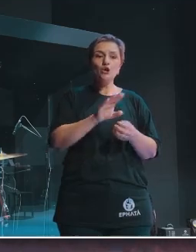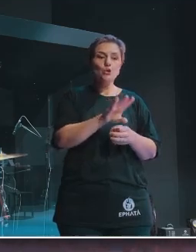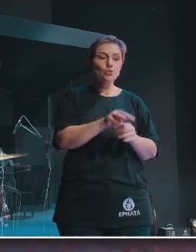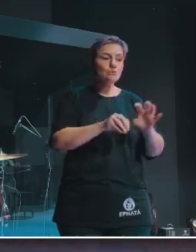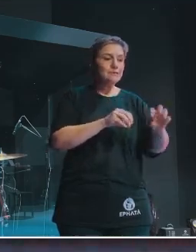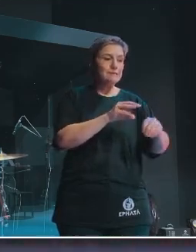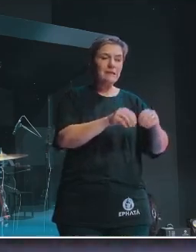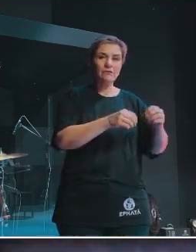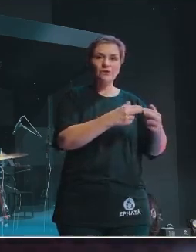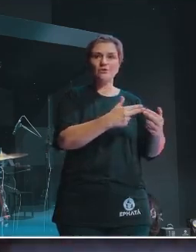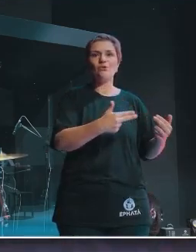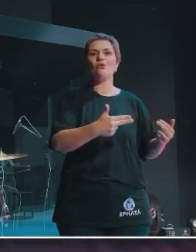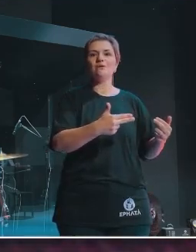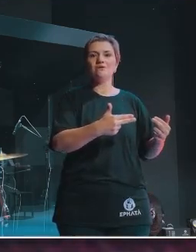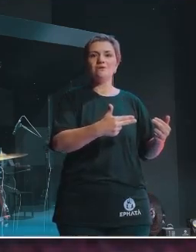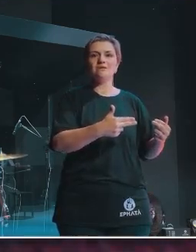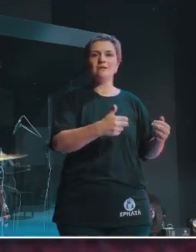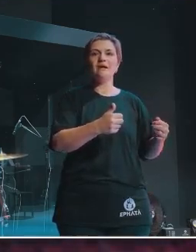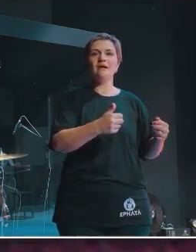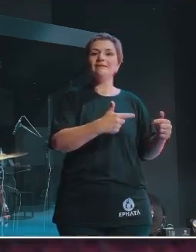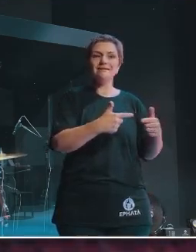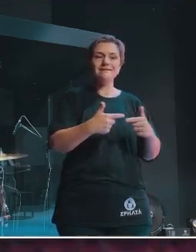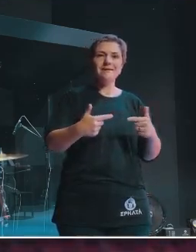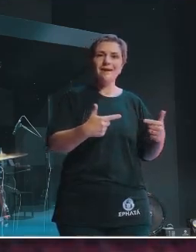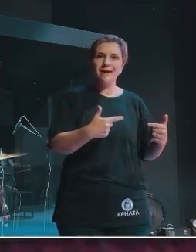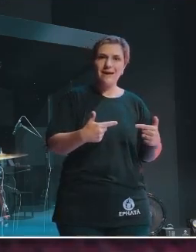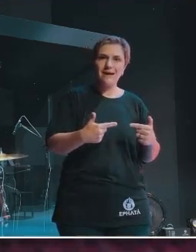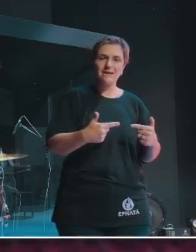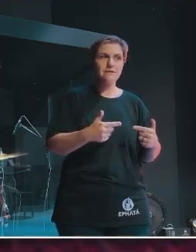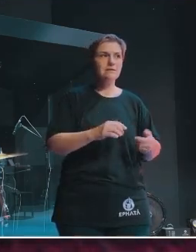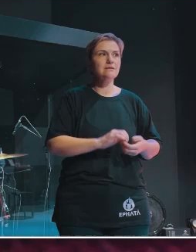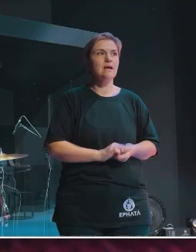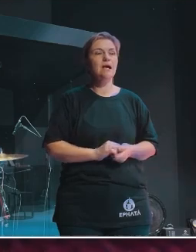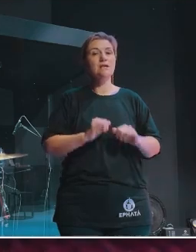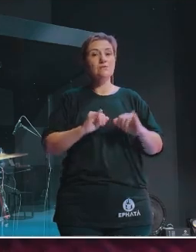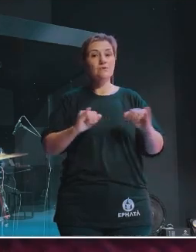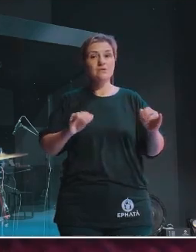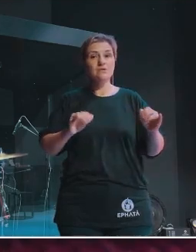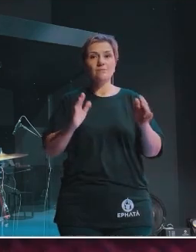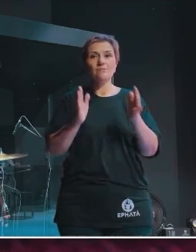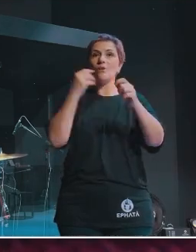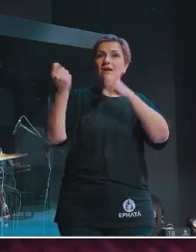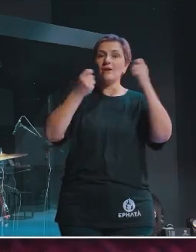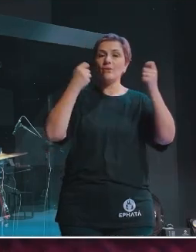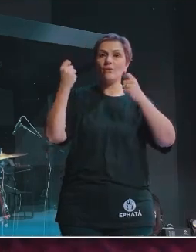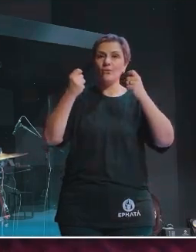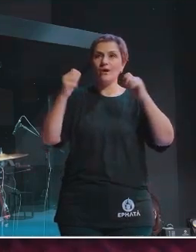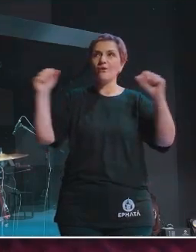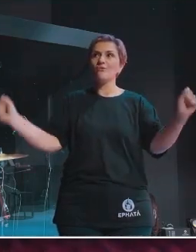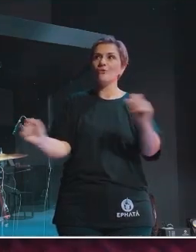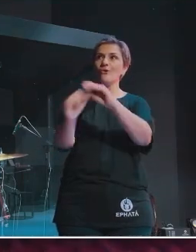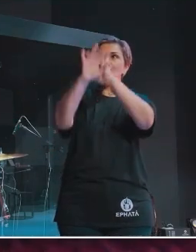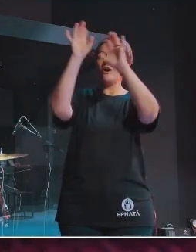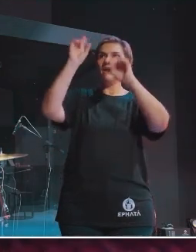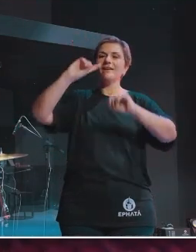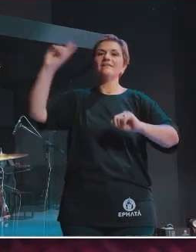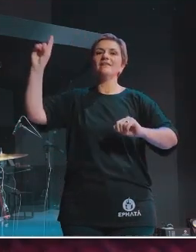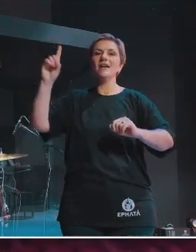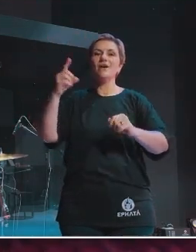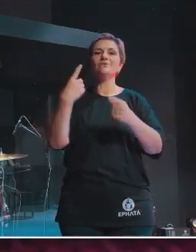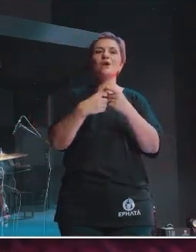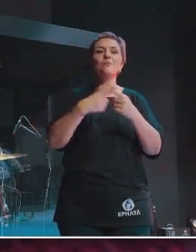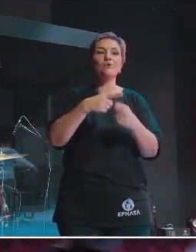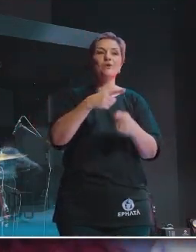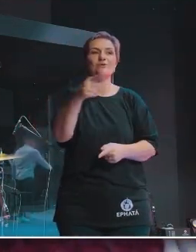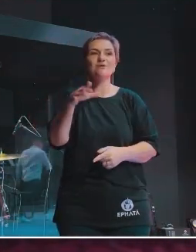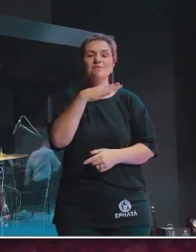de guerra. Se você não der um aleluia e um glória a Deus agora, é porque você está morto faz 3 dias